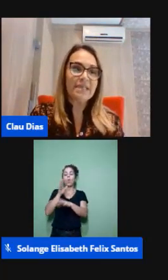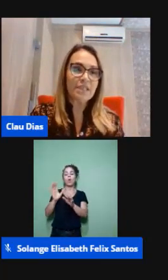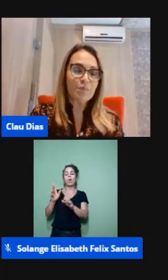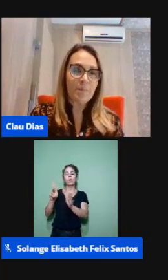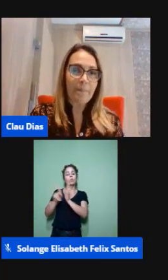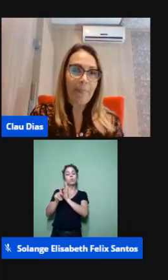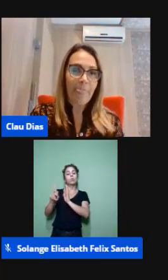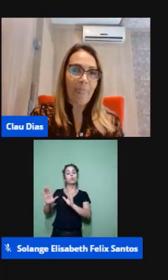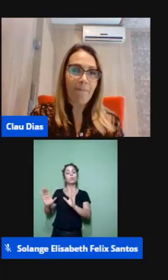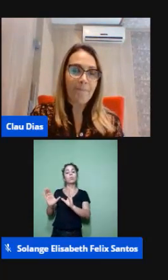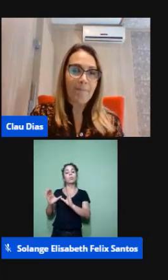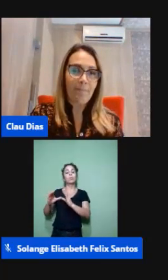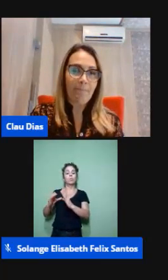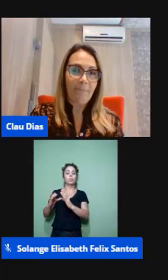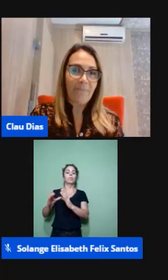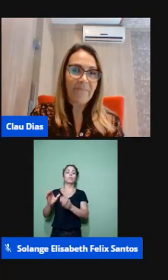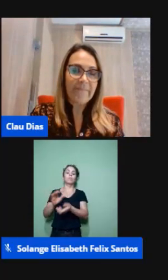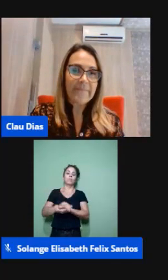por gentileza.